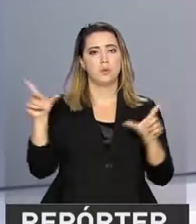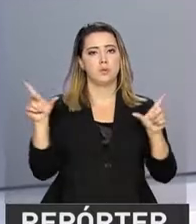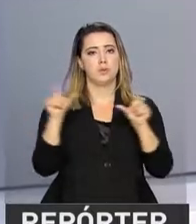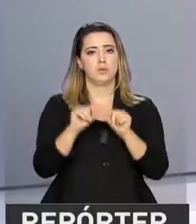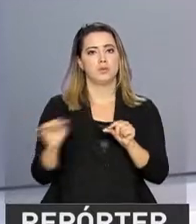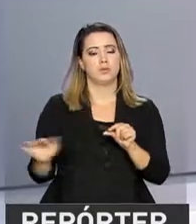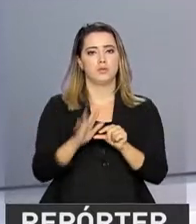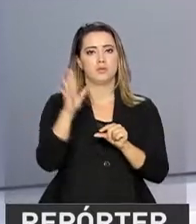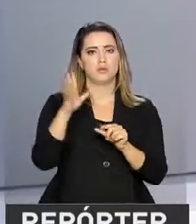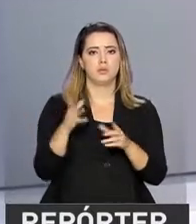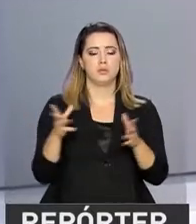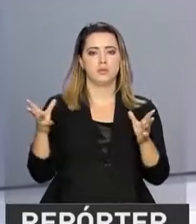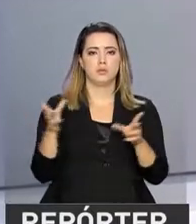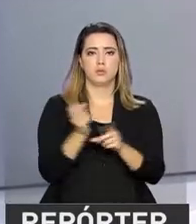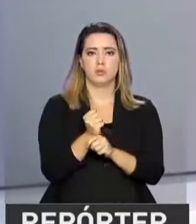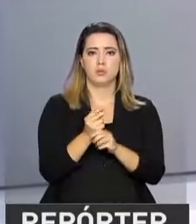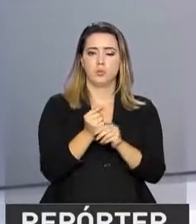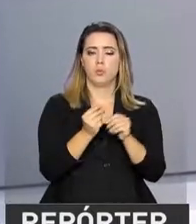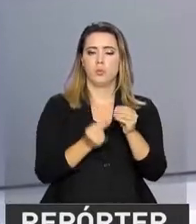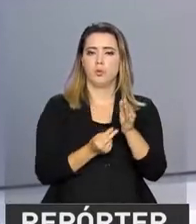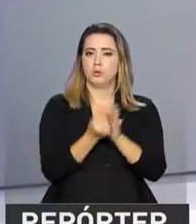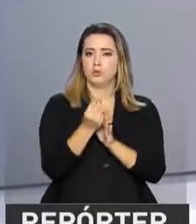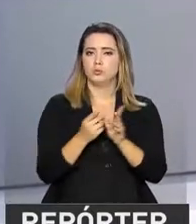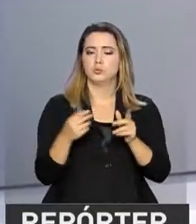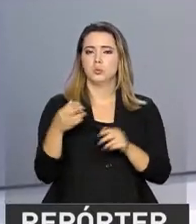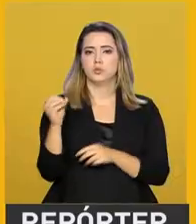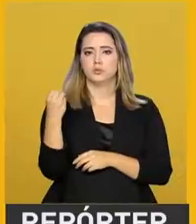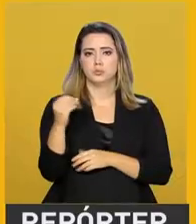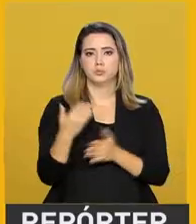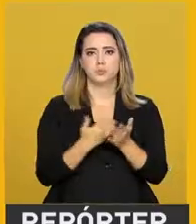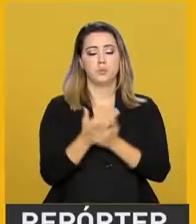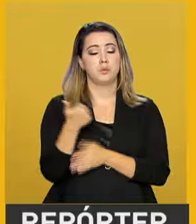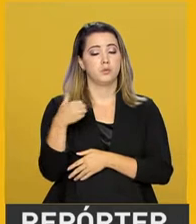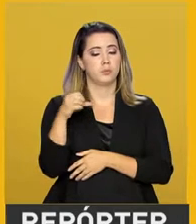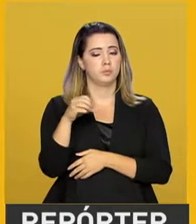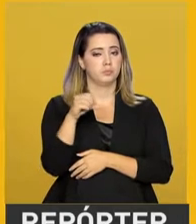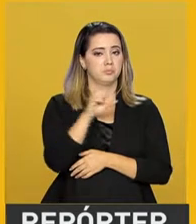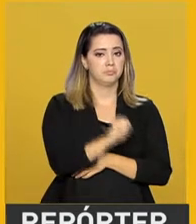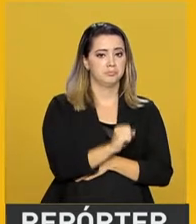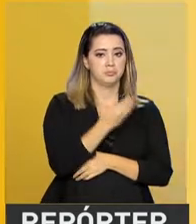inflação acumulada para outubro desde 1998.